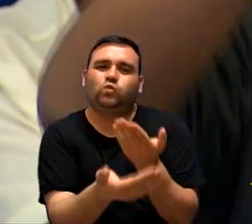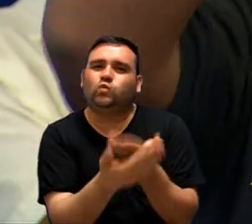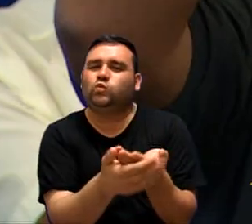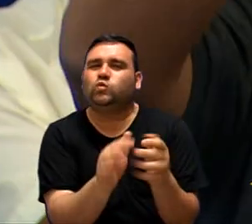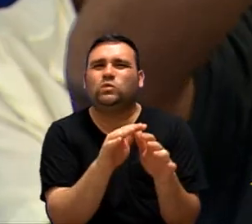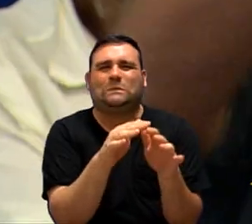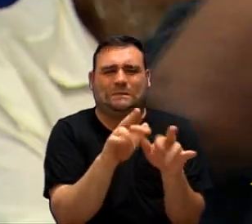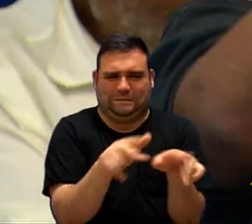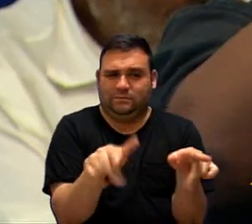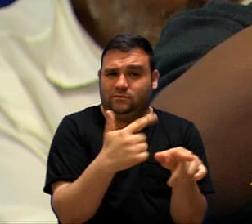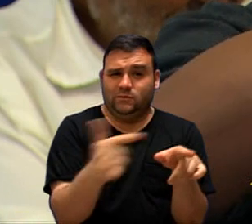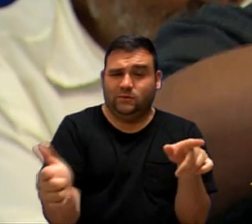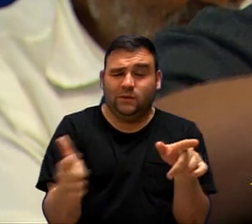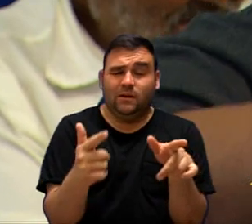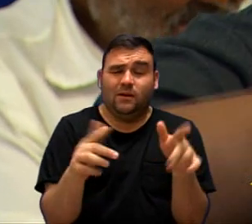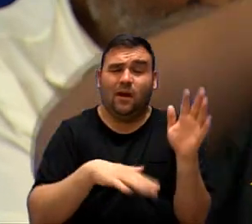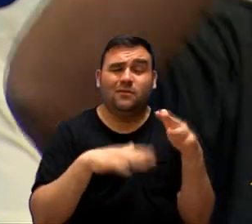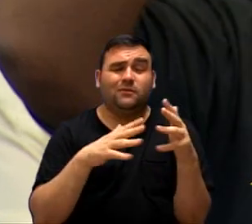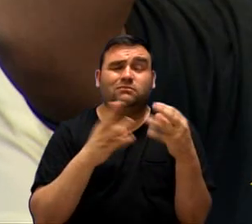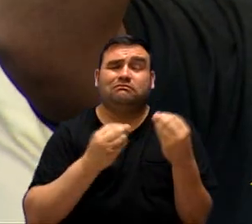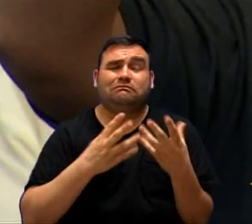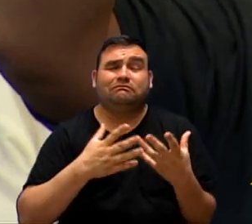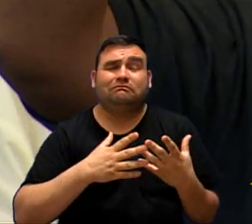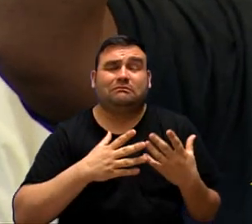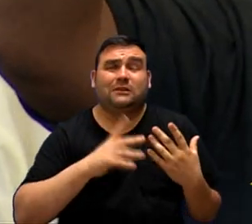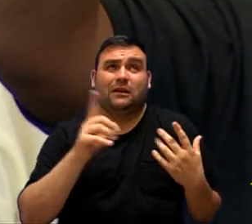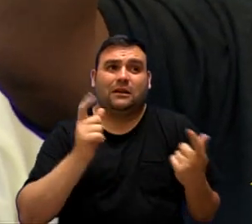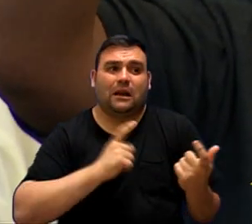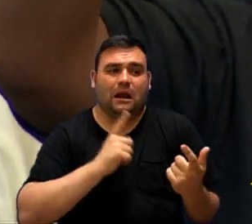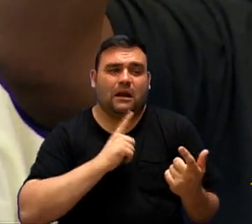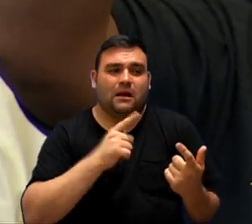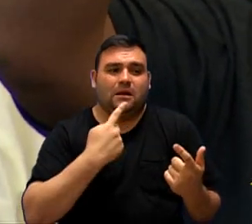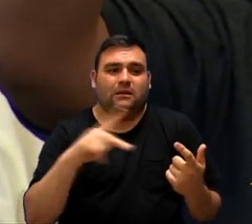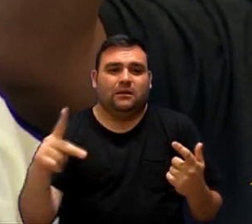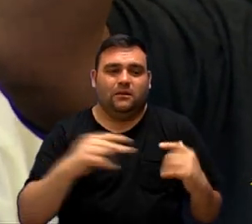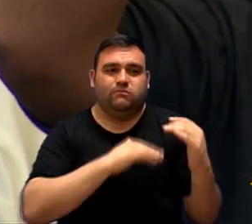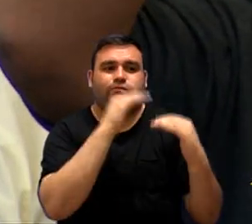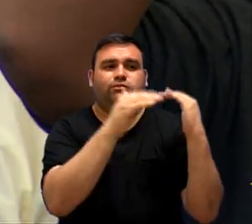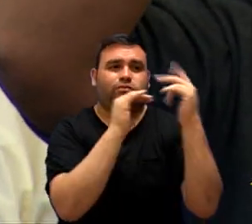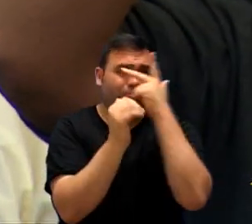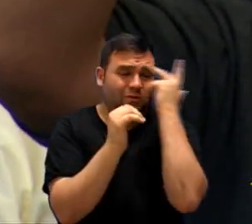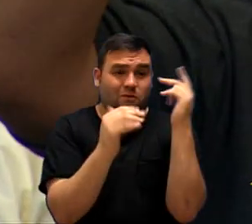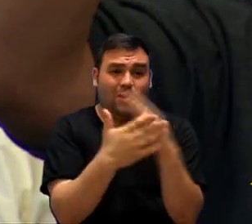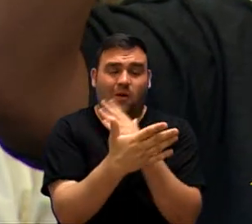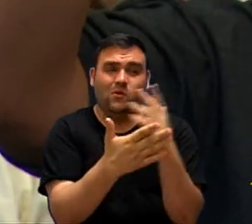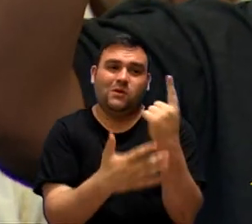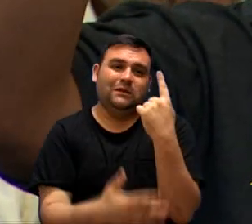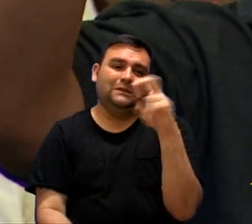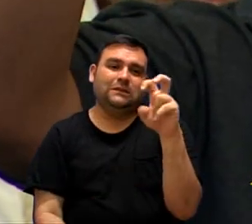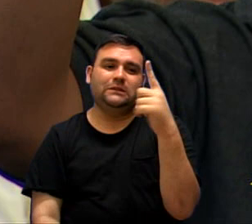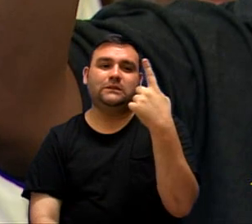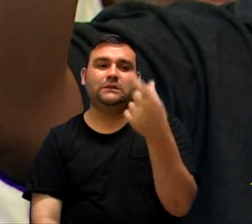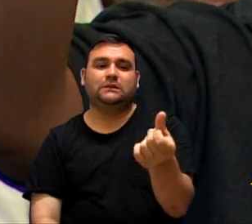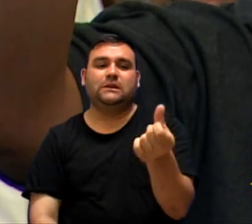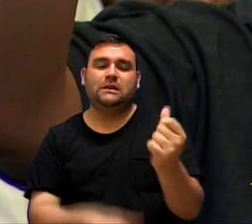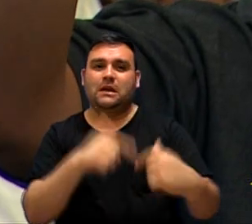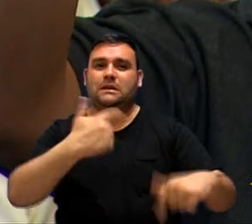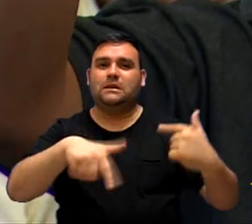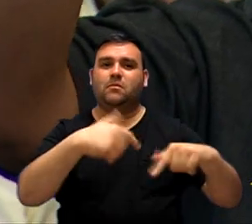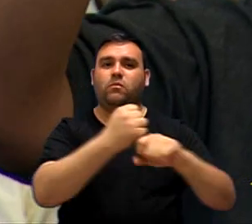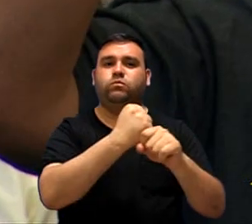mais. Chega, vereador Renan, num ponto da carreira, tem servidores com 15, 16 anos de